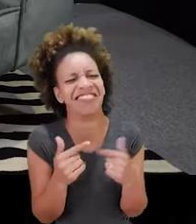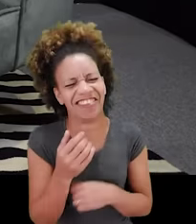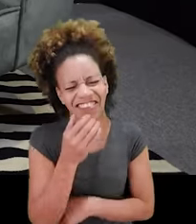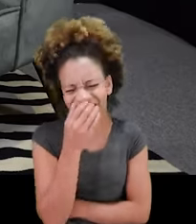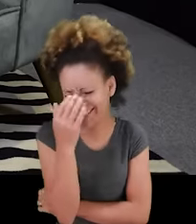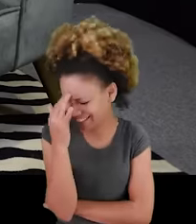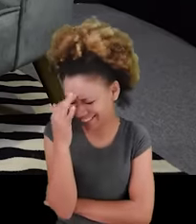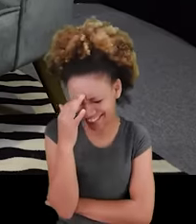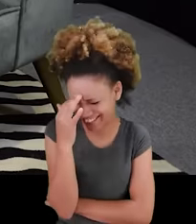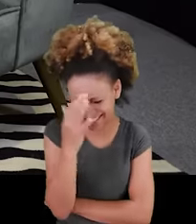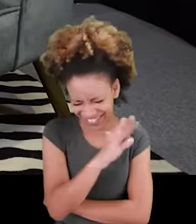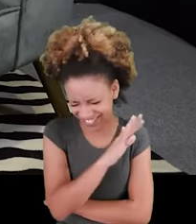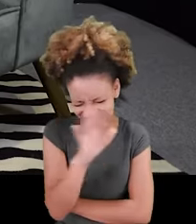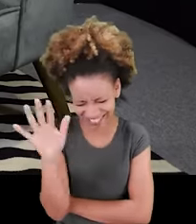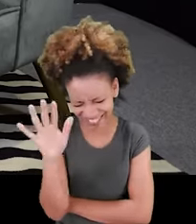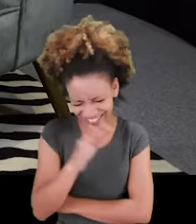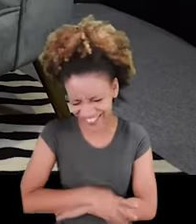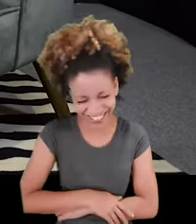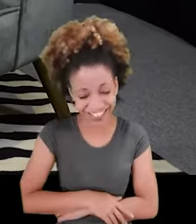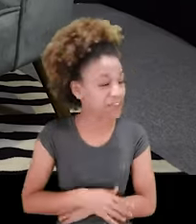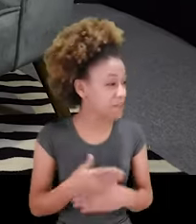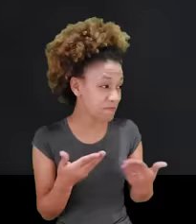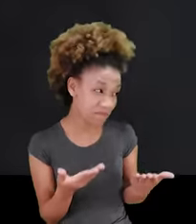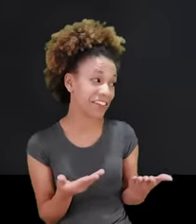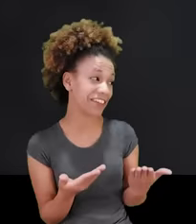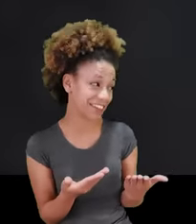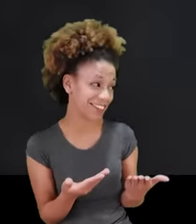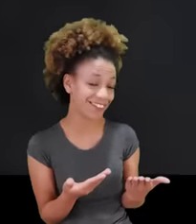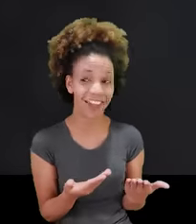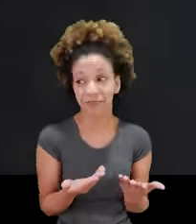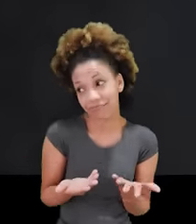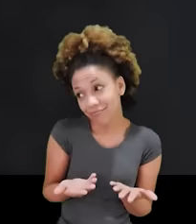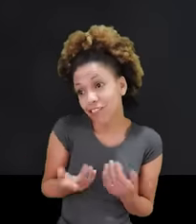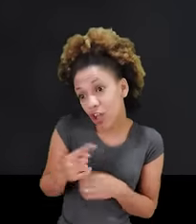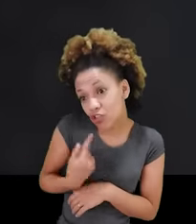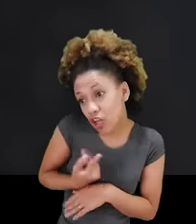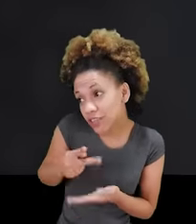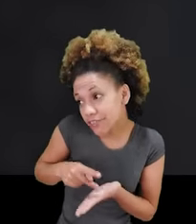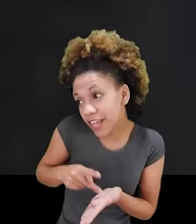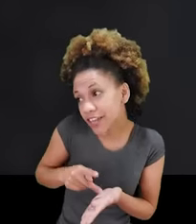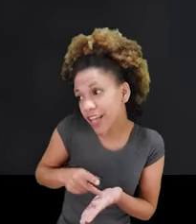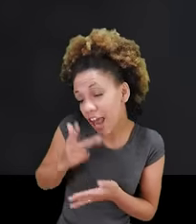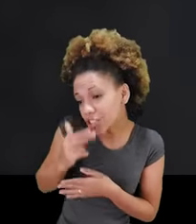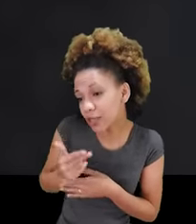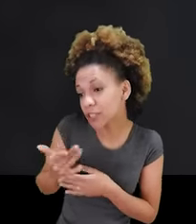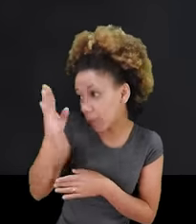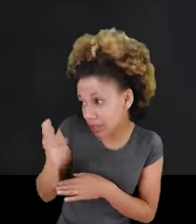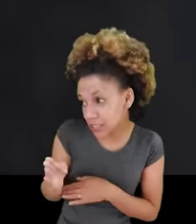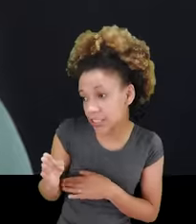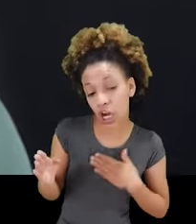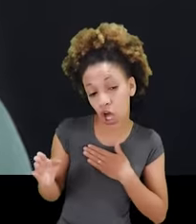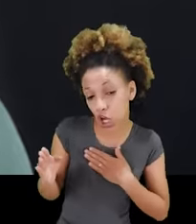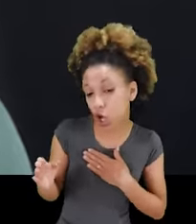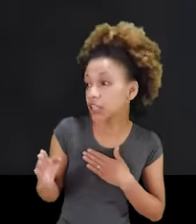Entende? E vai saber. É, porque então. Porque nós não somos assim, não é? Nós somos um bocadinho mais. Um